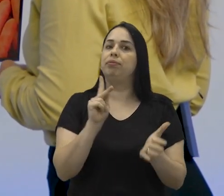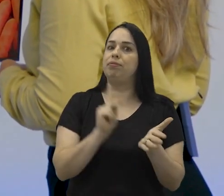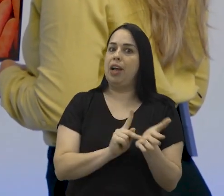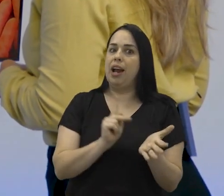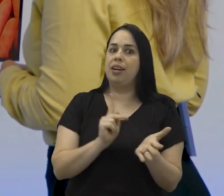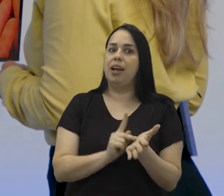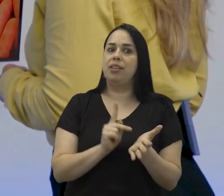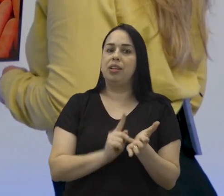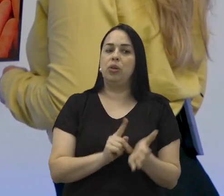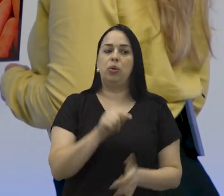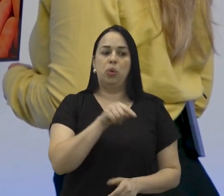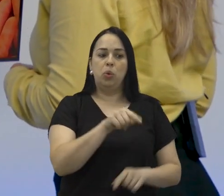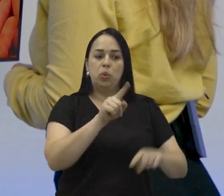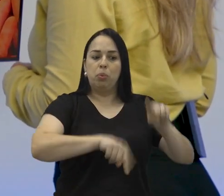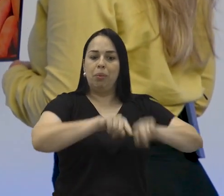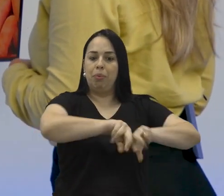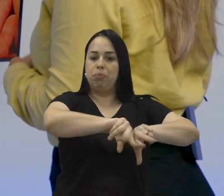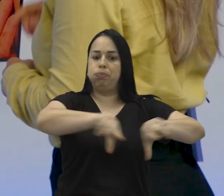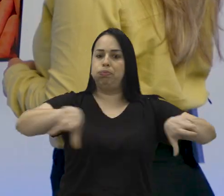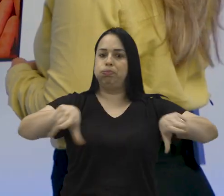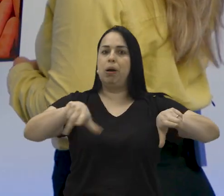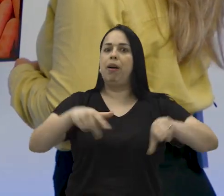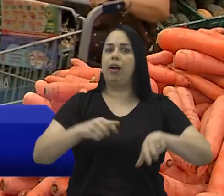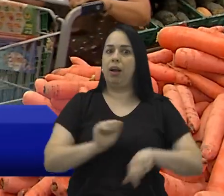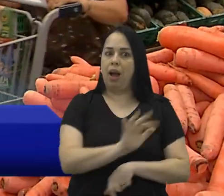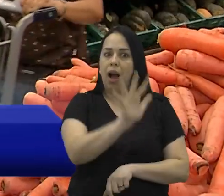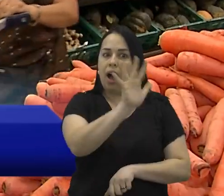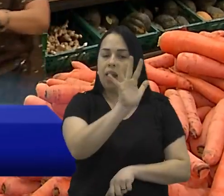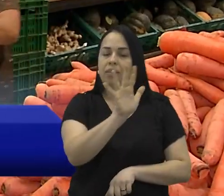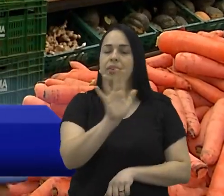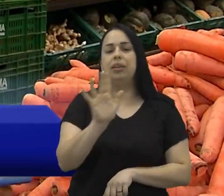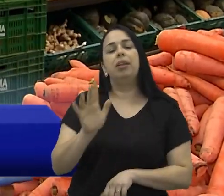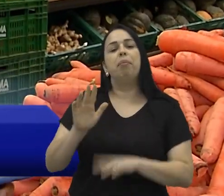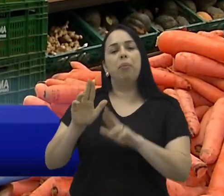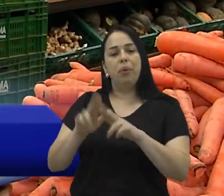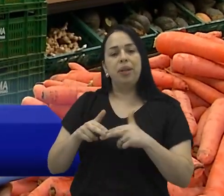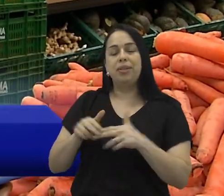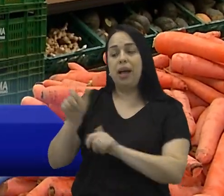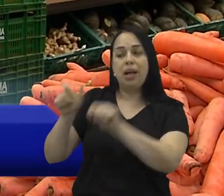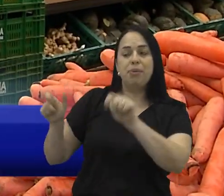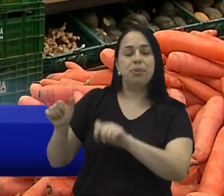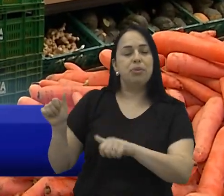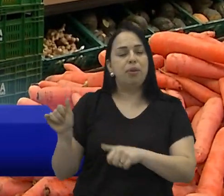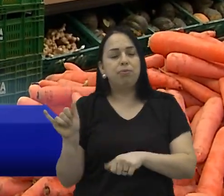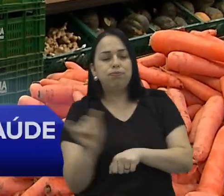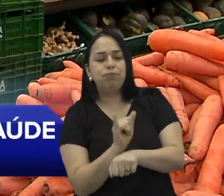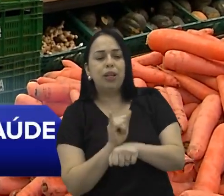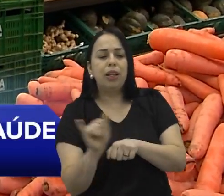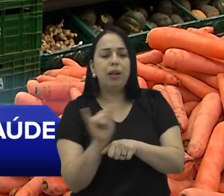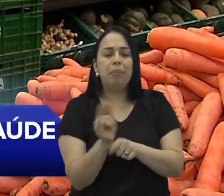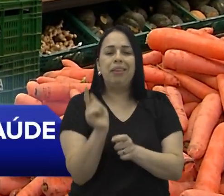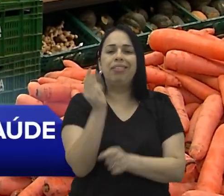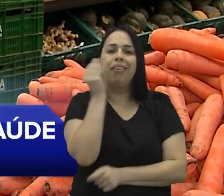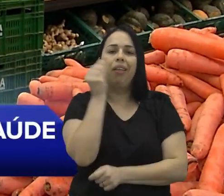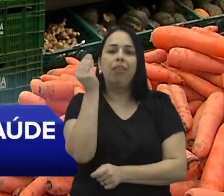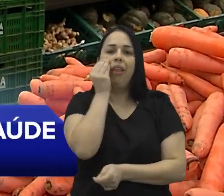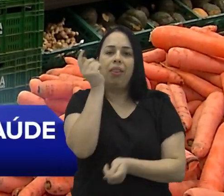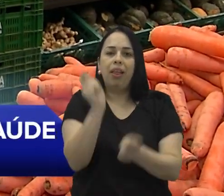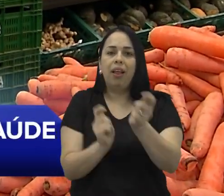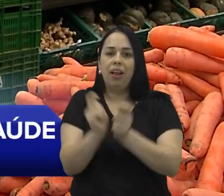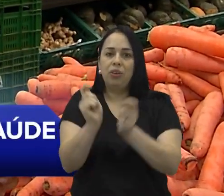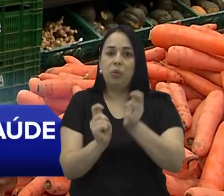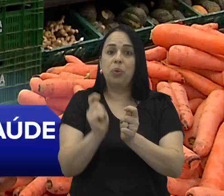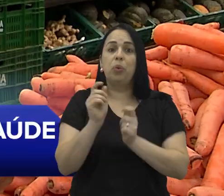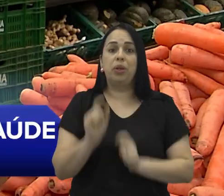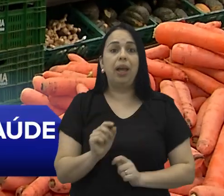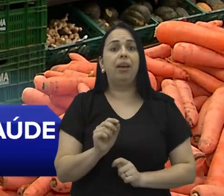Oi pessoal, tudo bem? Pois é, com a alta nos preços, muitas famílias têm buscado alternativas para economizar. Uma